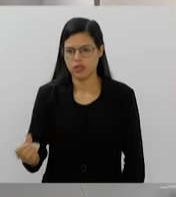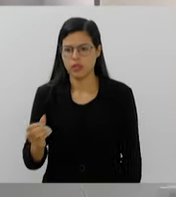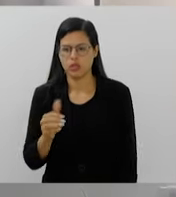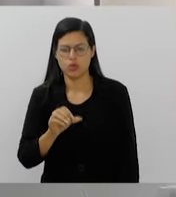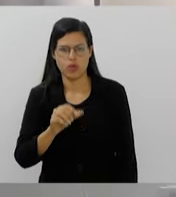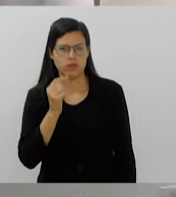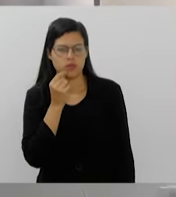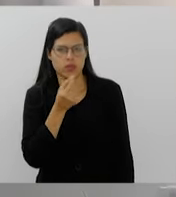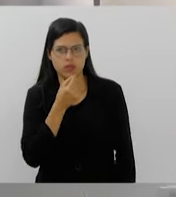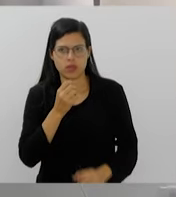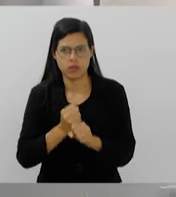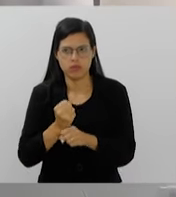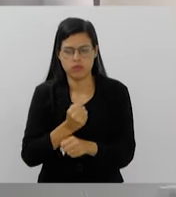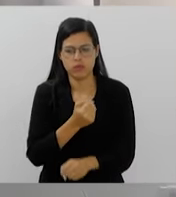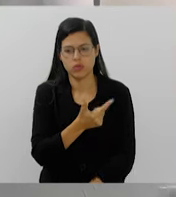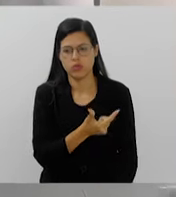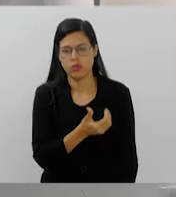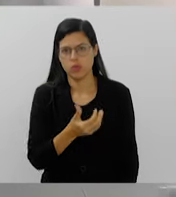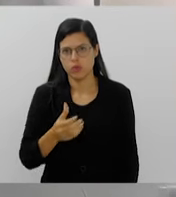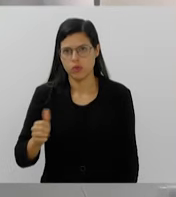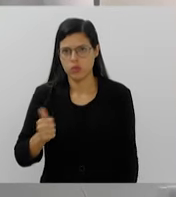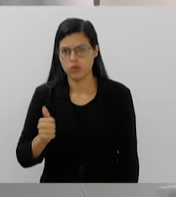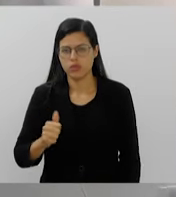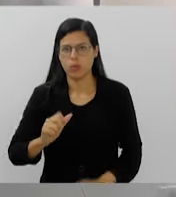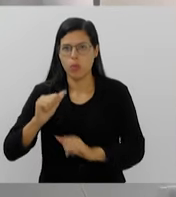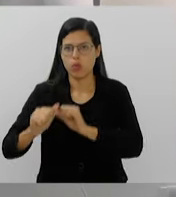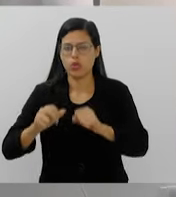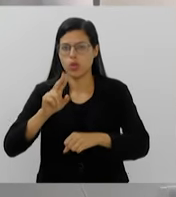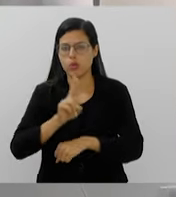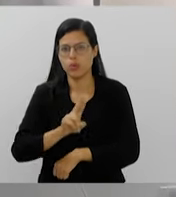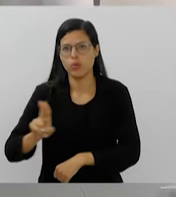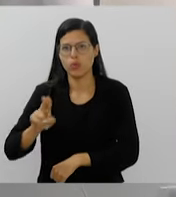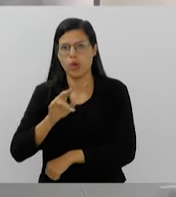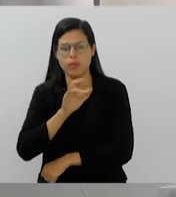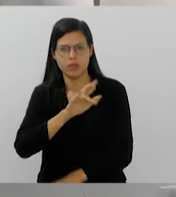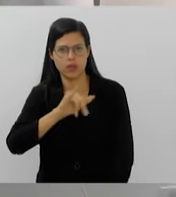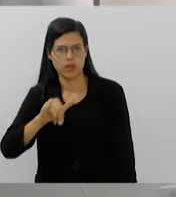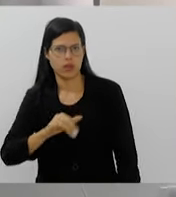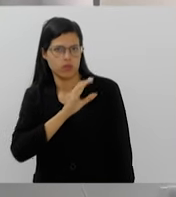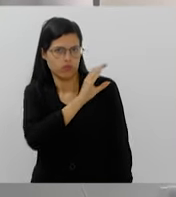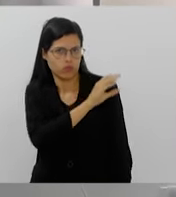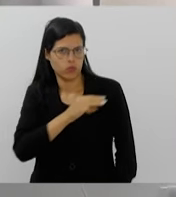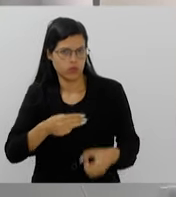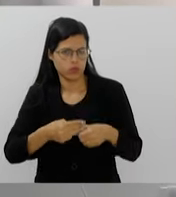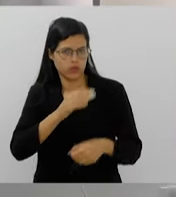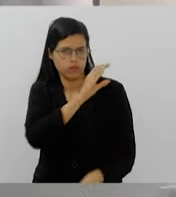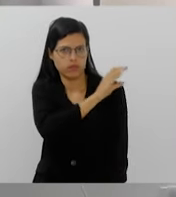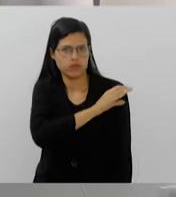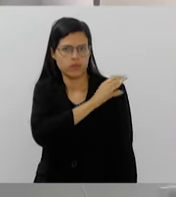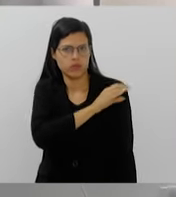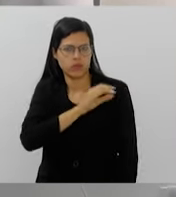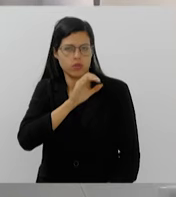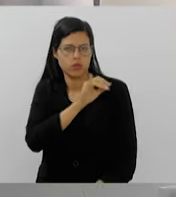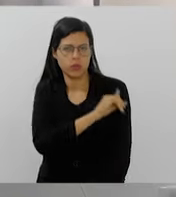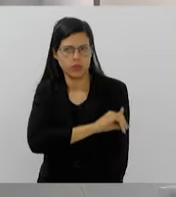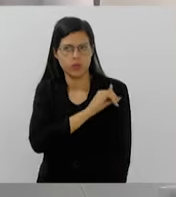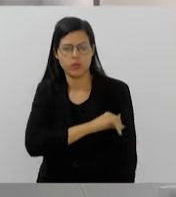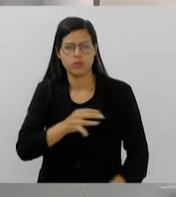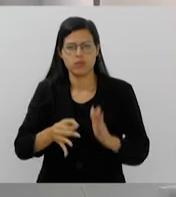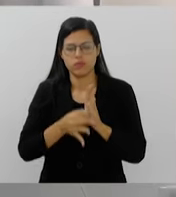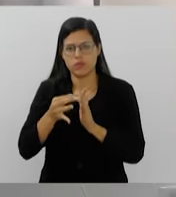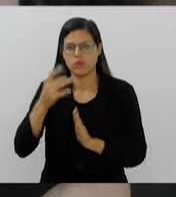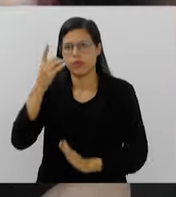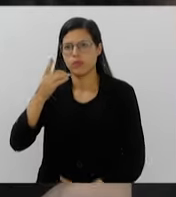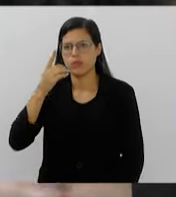como Cícero Guedes o trecho da rodovia RJ-194, que compreende o município de Campos dos Goytacazes, Rio de Janeiro. Parecia a deputada